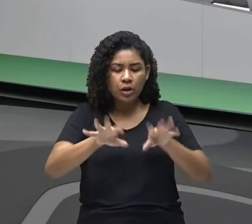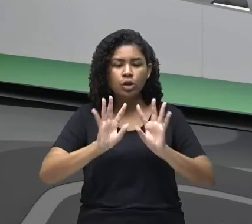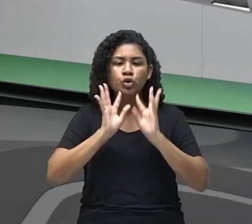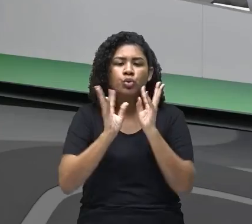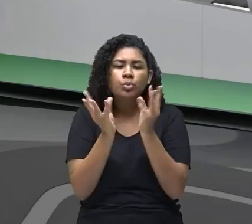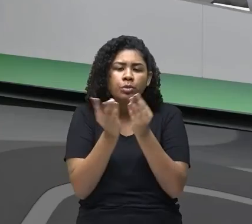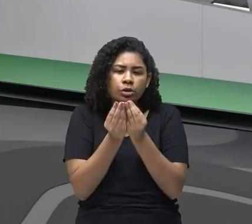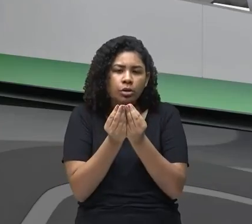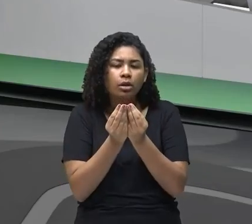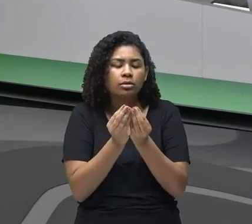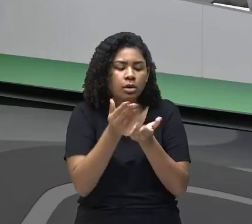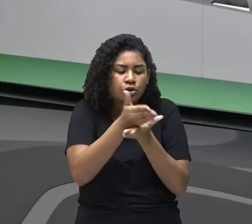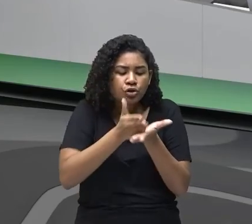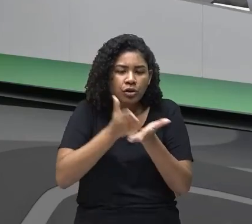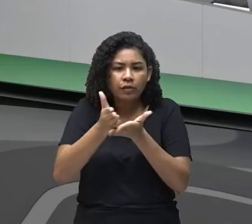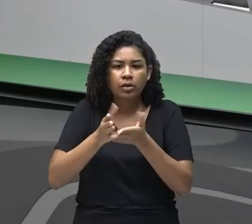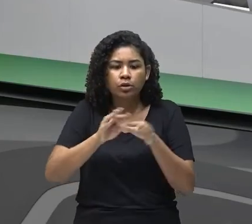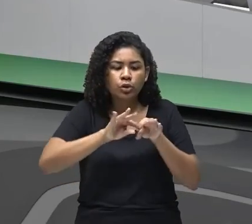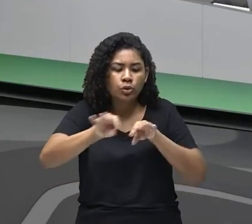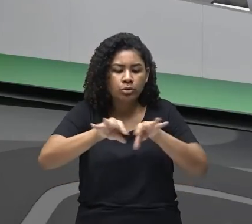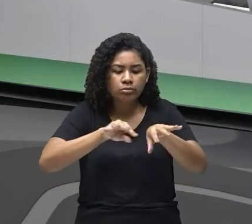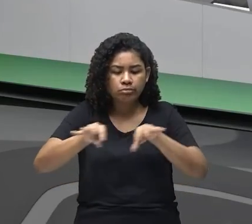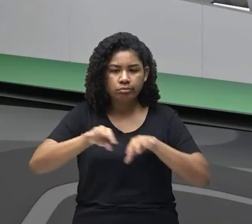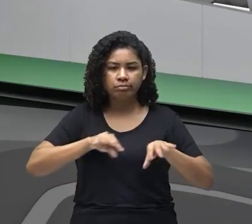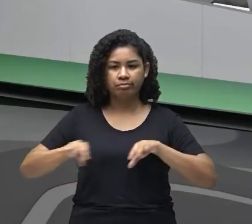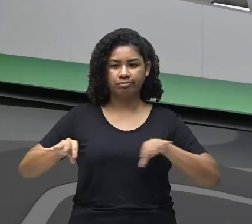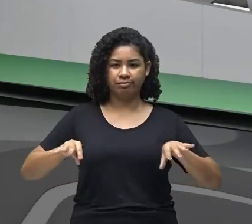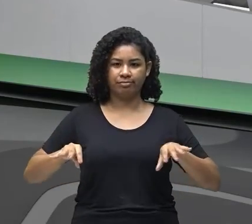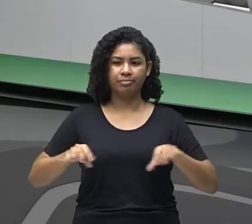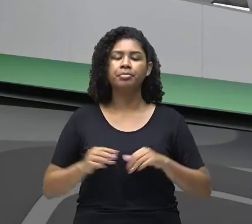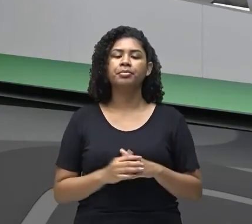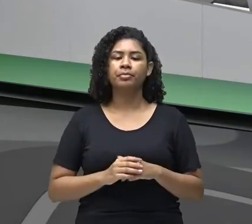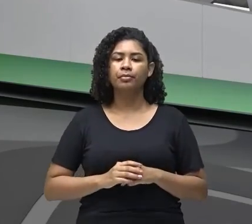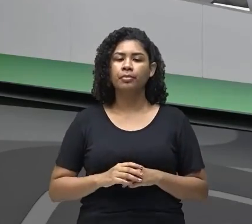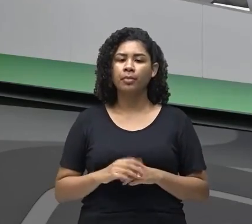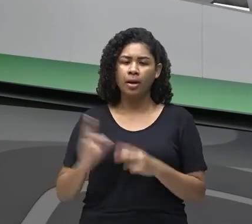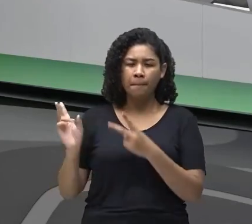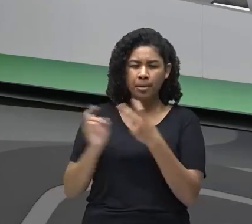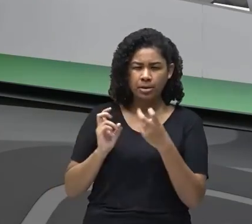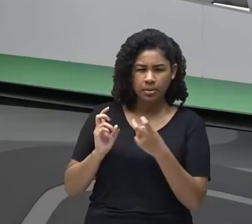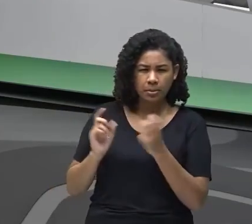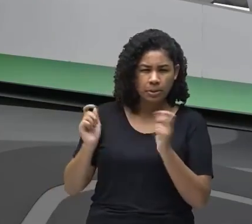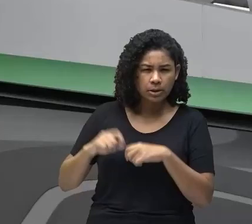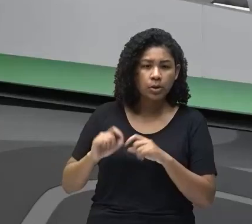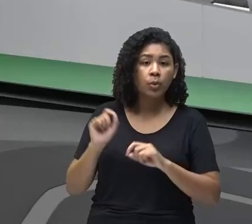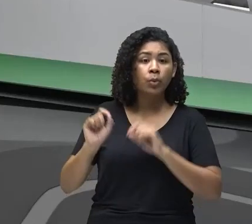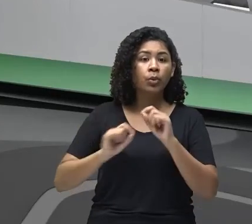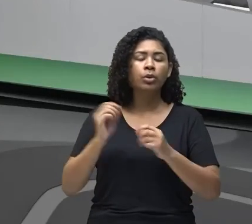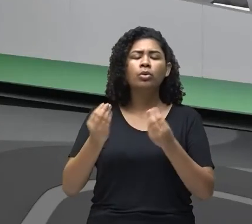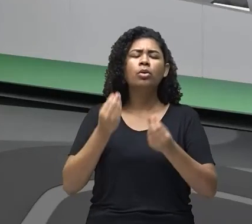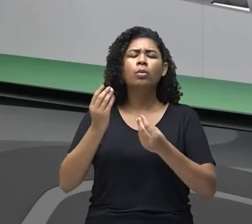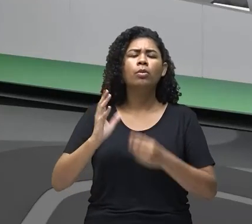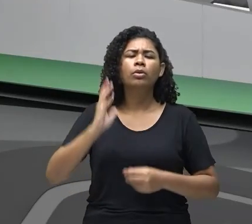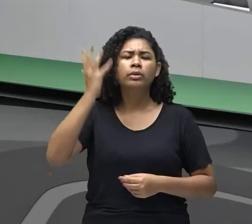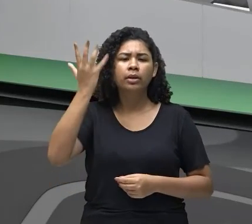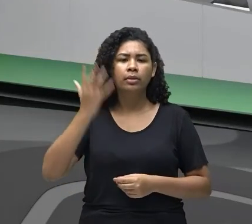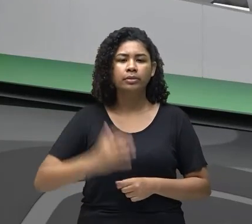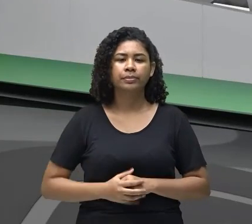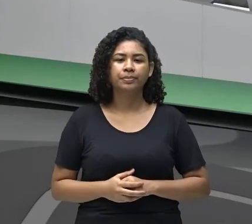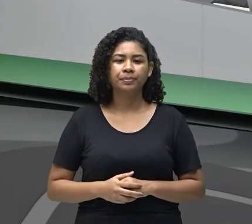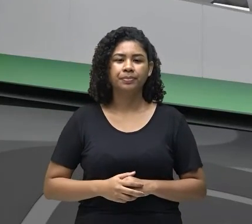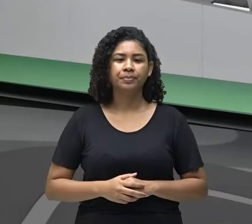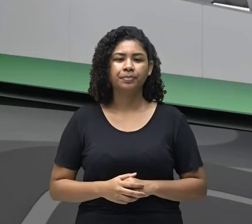todos os seus derivados. E a gente vai observar aqui, ó, como que ele funciona. Olha